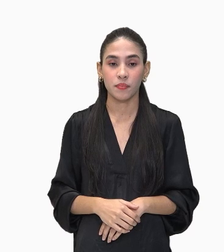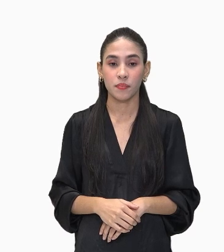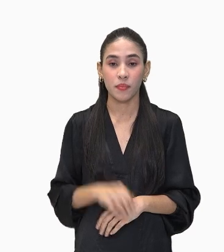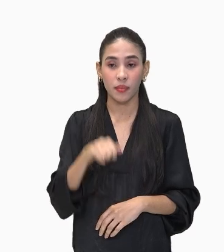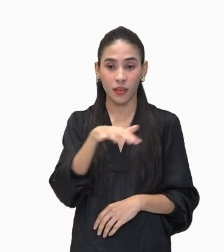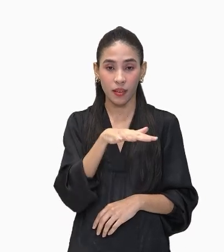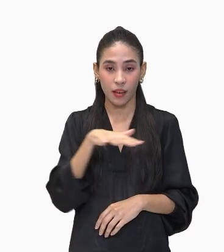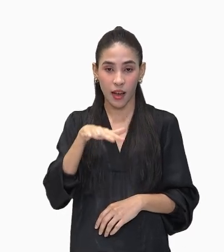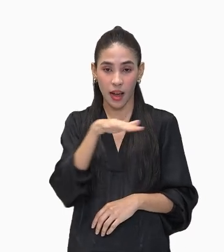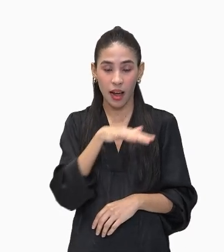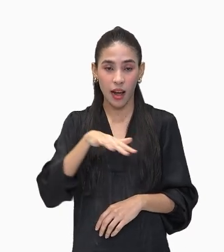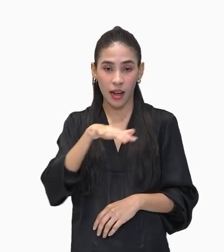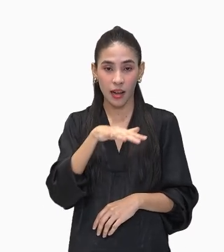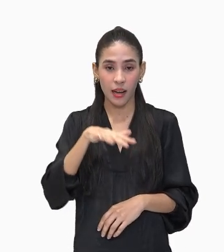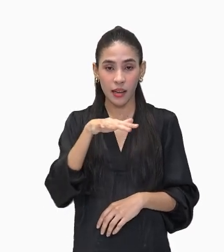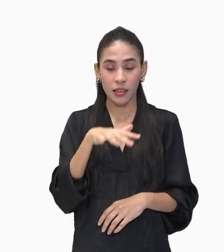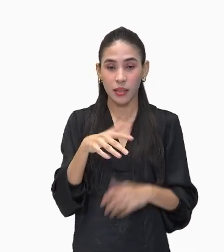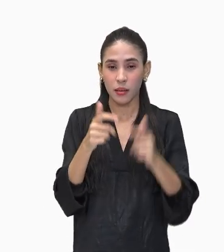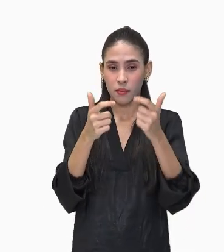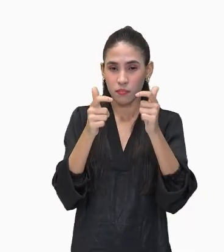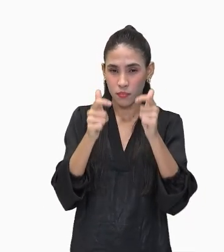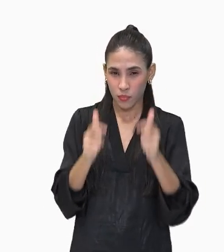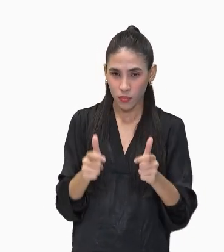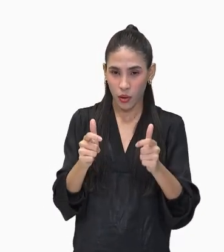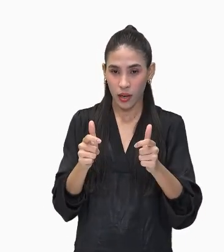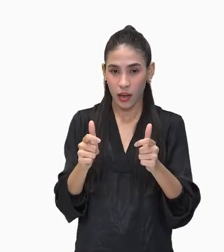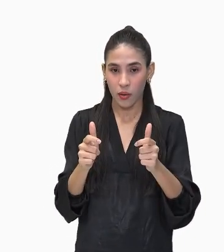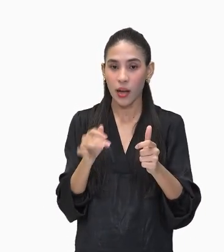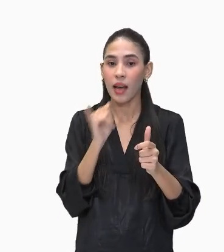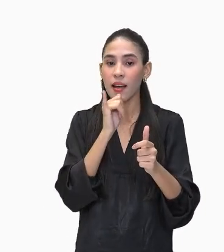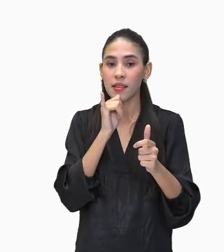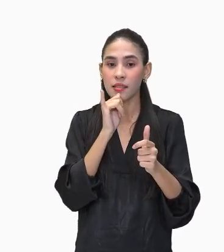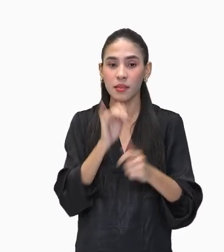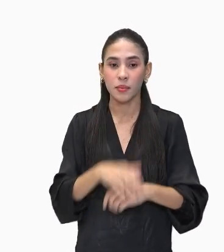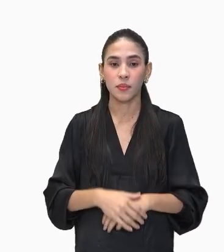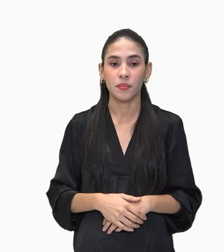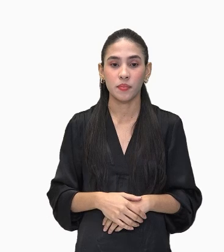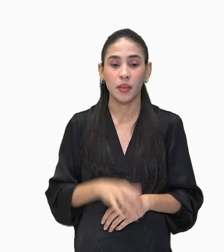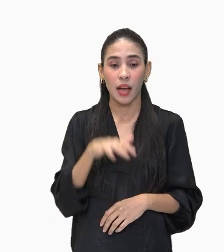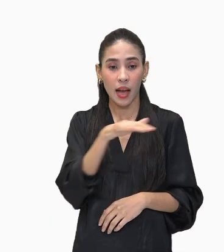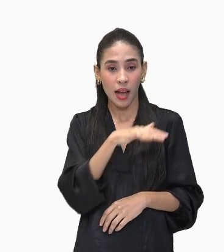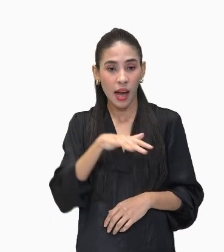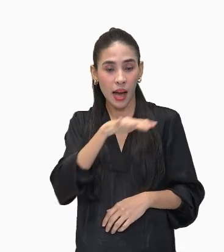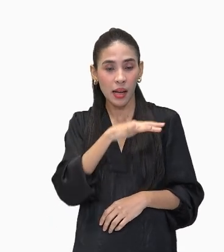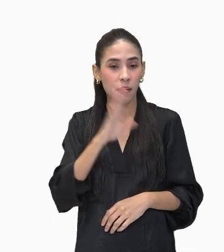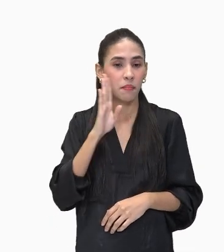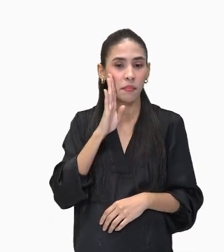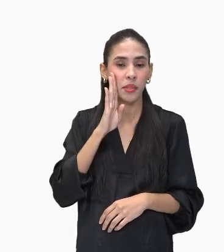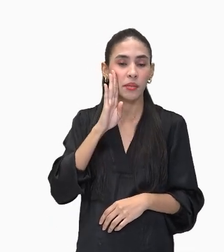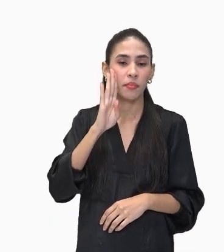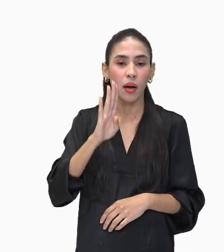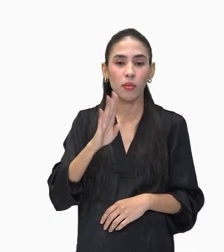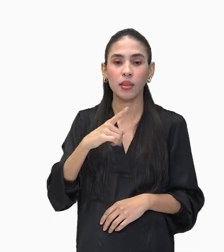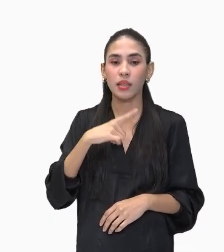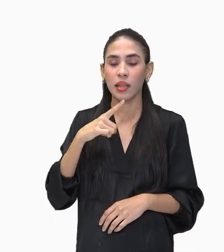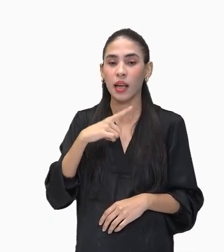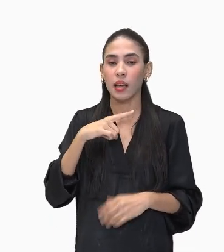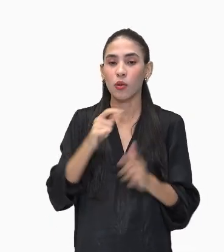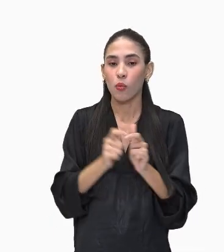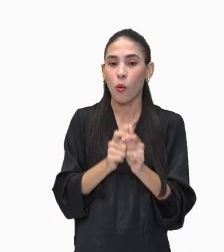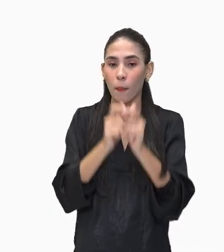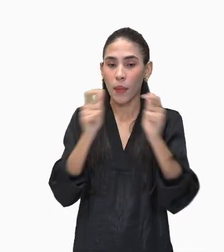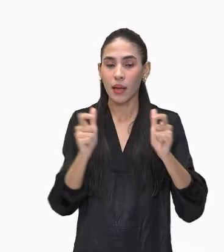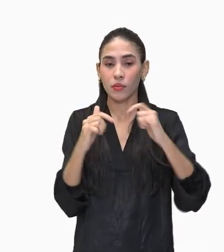nas áreas centrais, onde estão, na área central e na área comercial, onde estão concentrados o núcleo